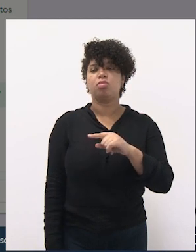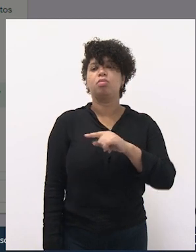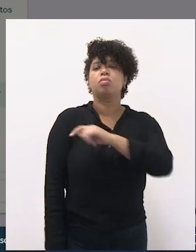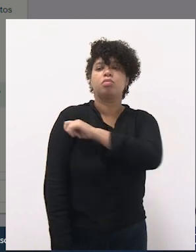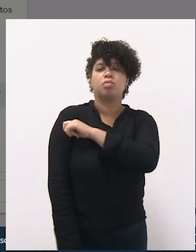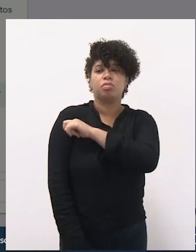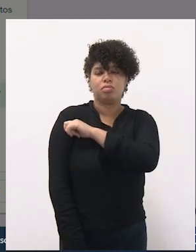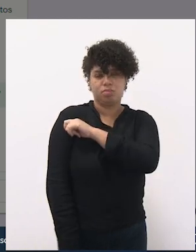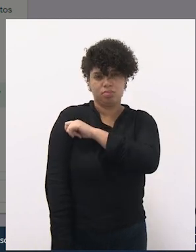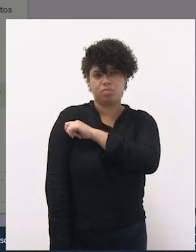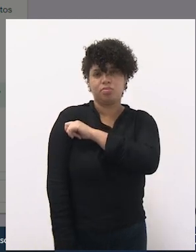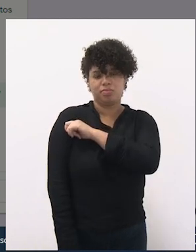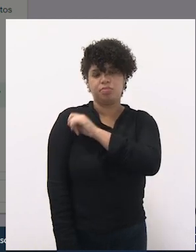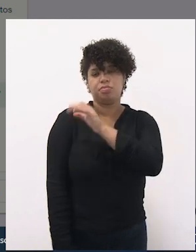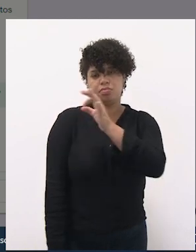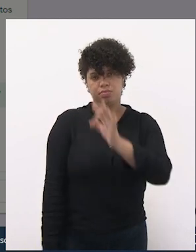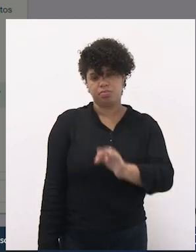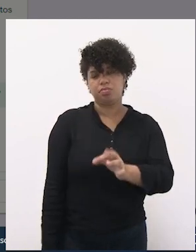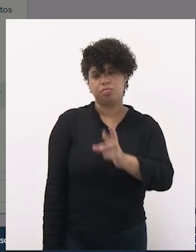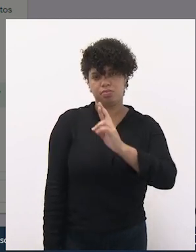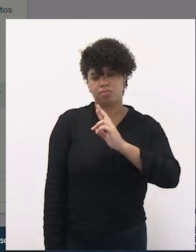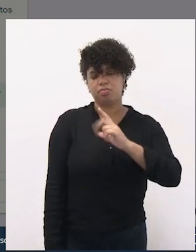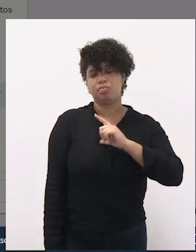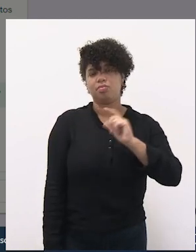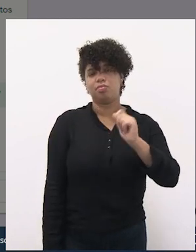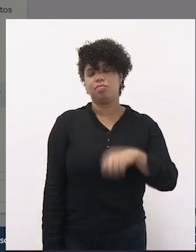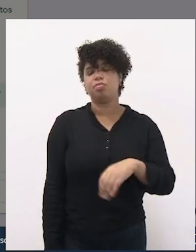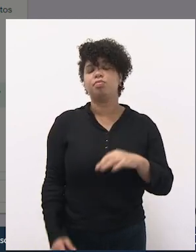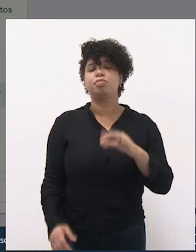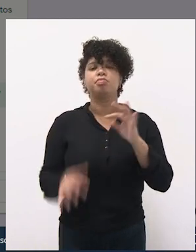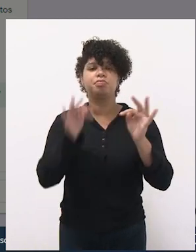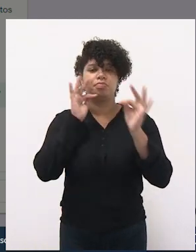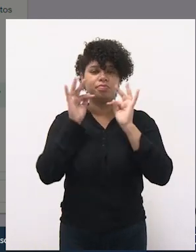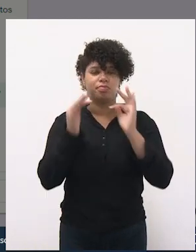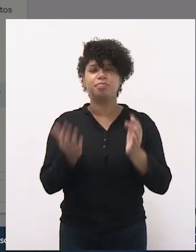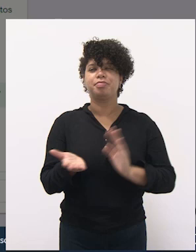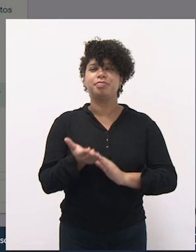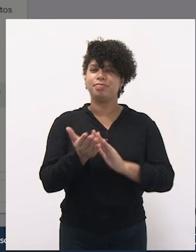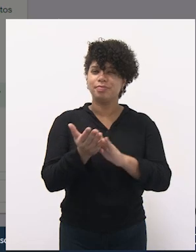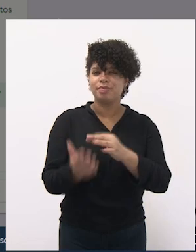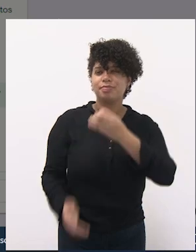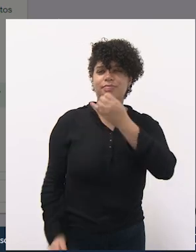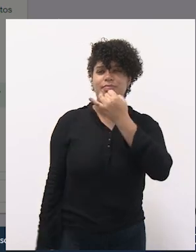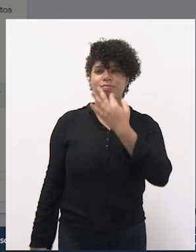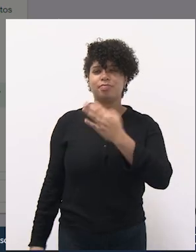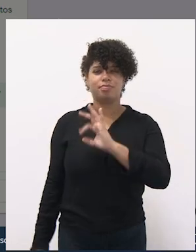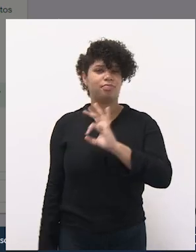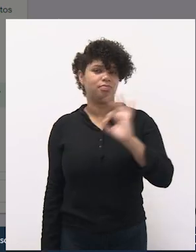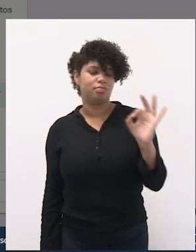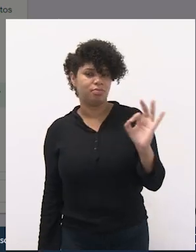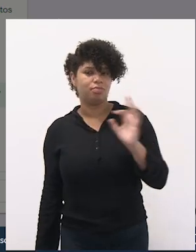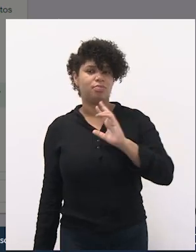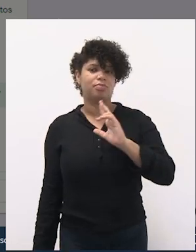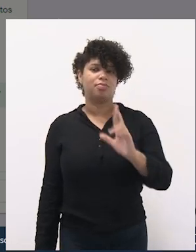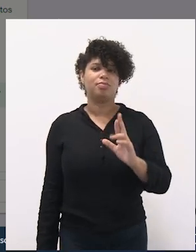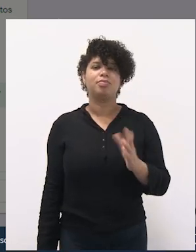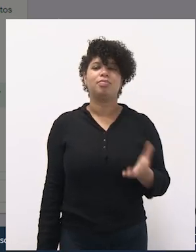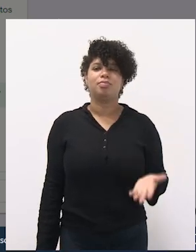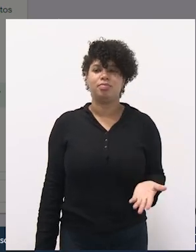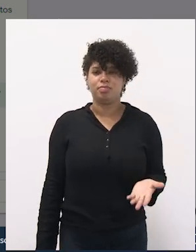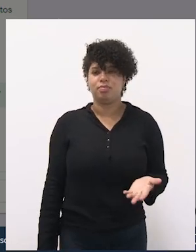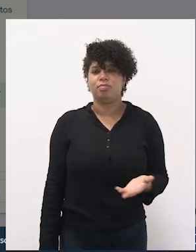feedback, o aluno acertou, né? Você pode colocar um feedback aí, parabéns, muito bom. Enfim, aí vai de